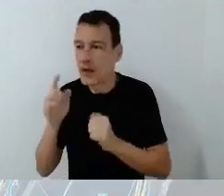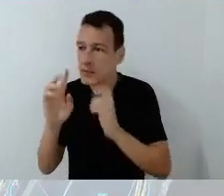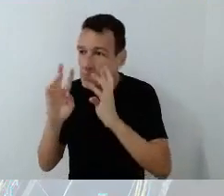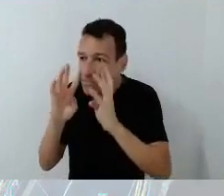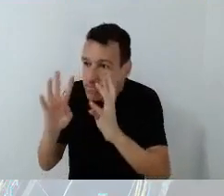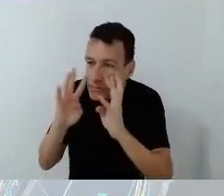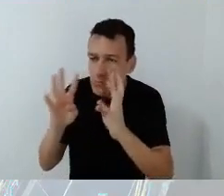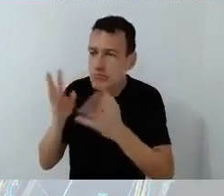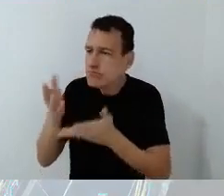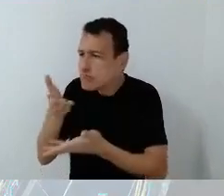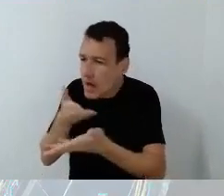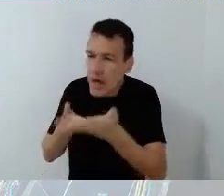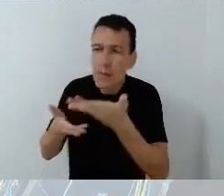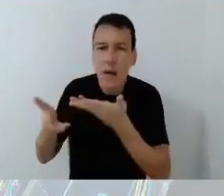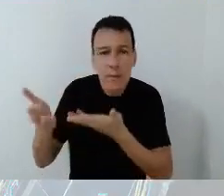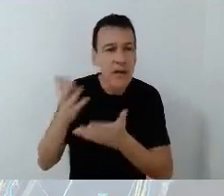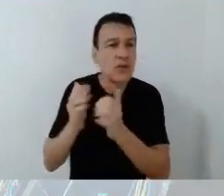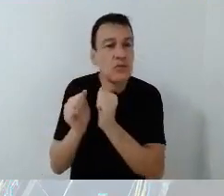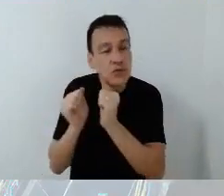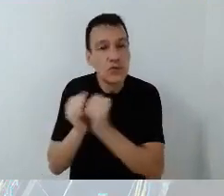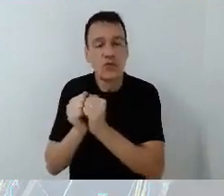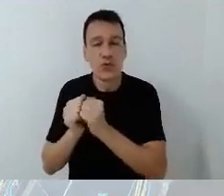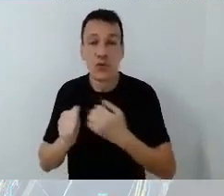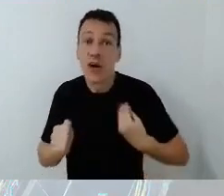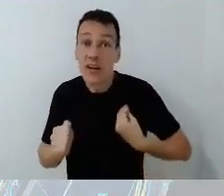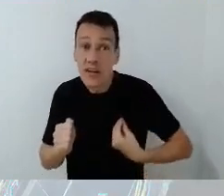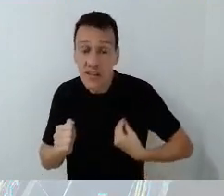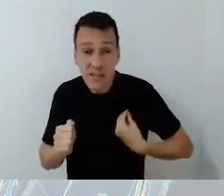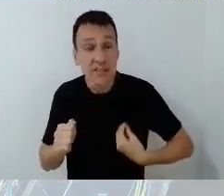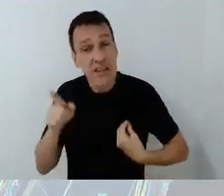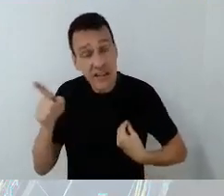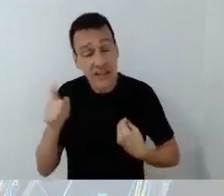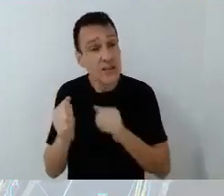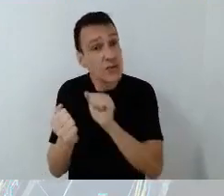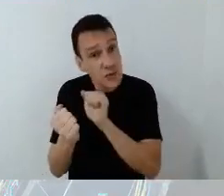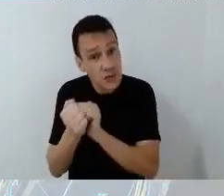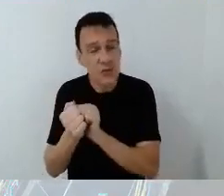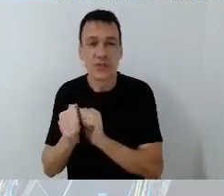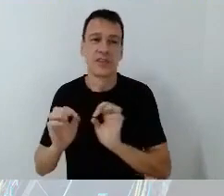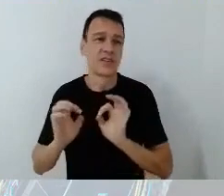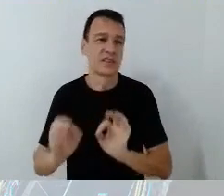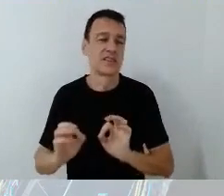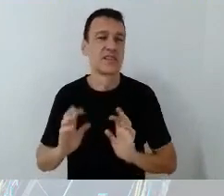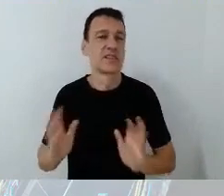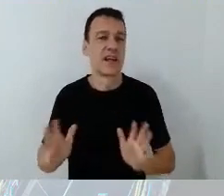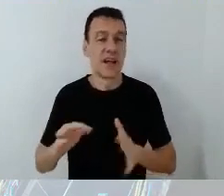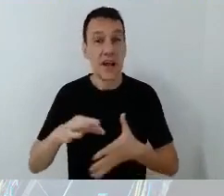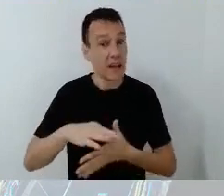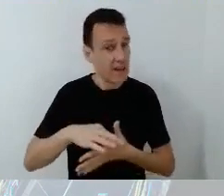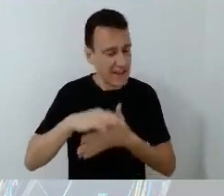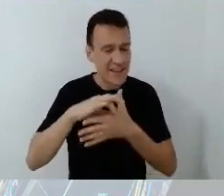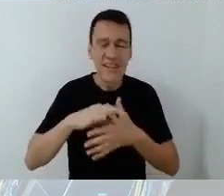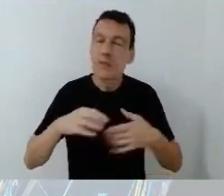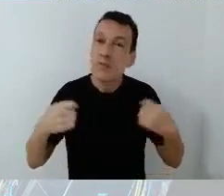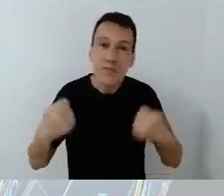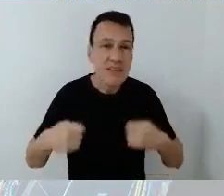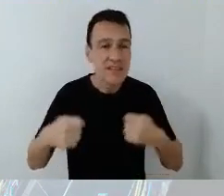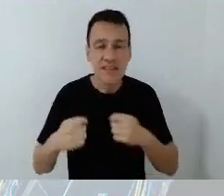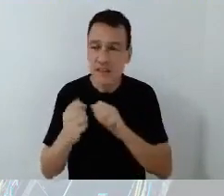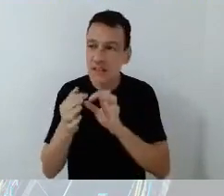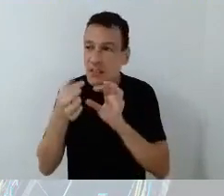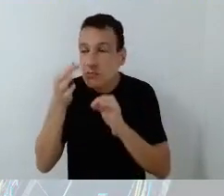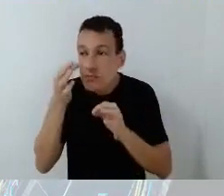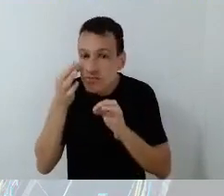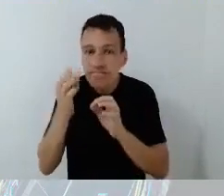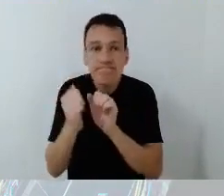Esteja ali. Viva aquele momento. O momento presente, para um líder, é mandatório, pessoal. Quem não tem